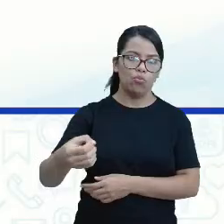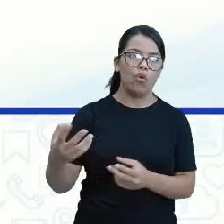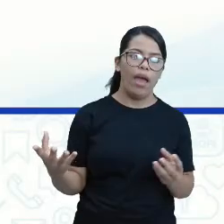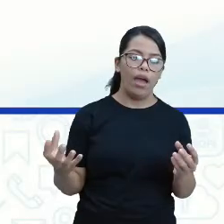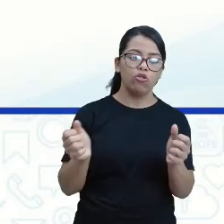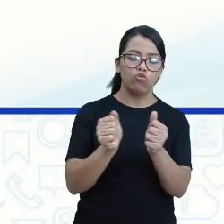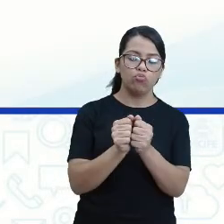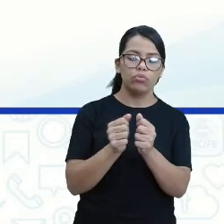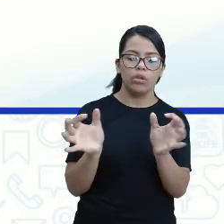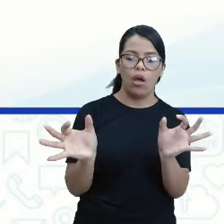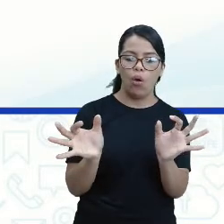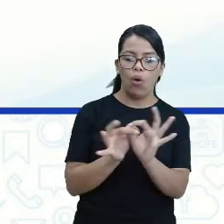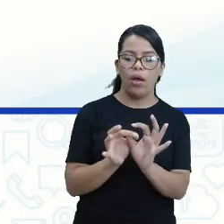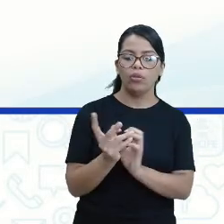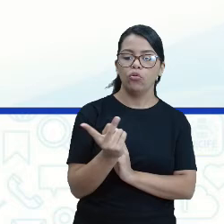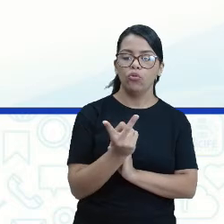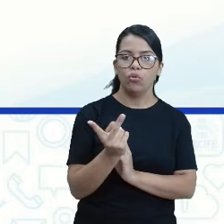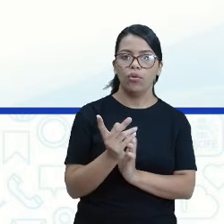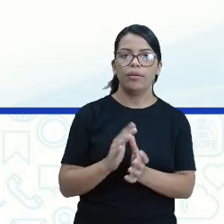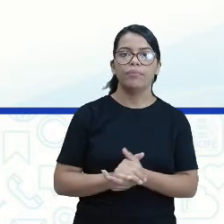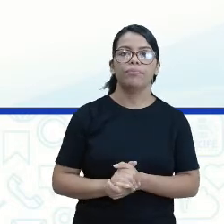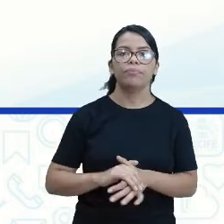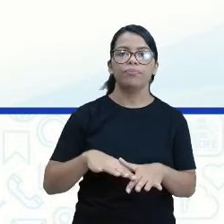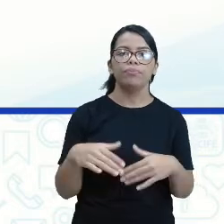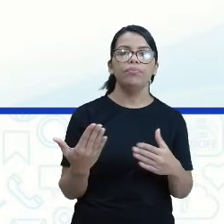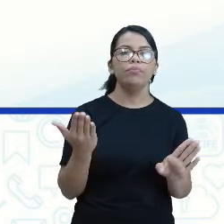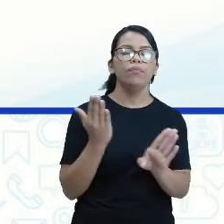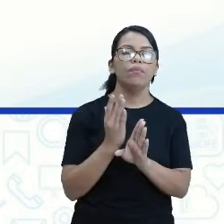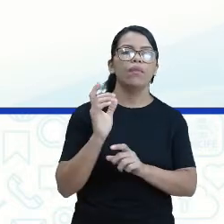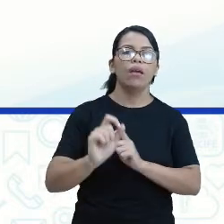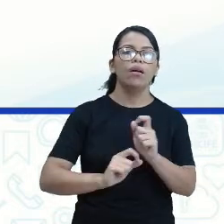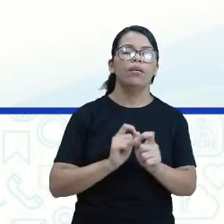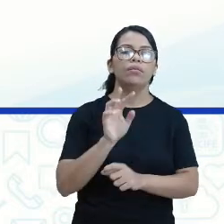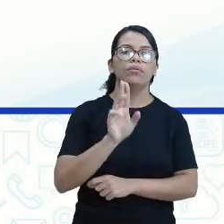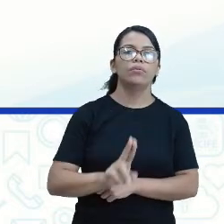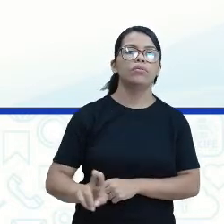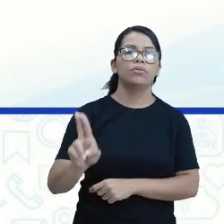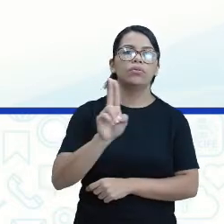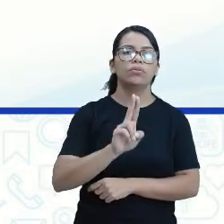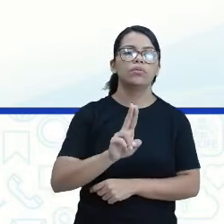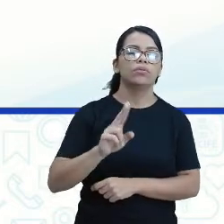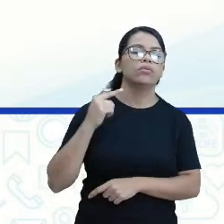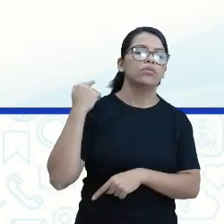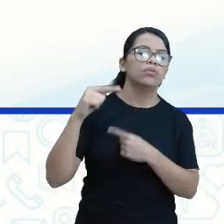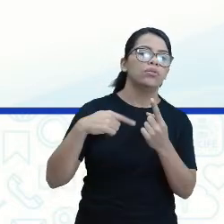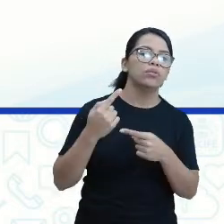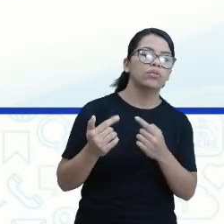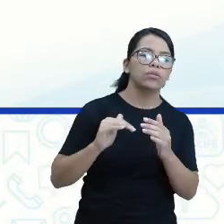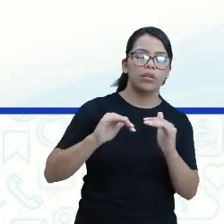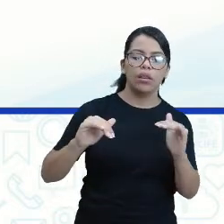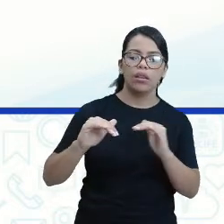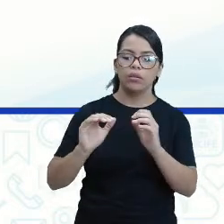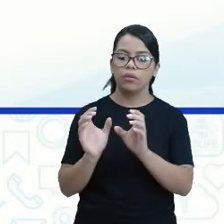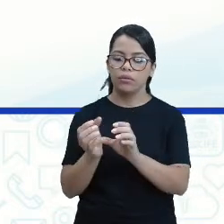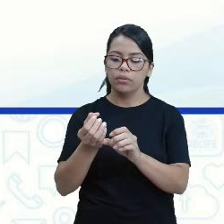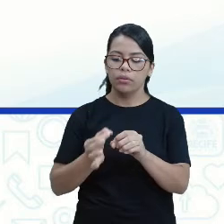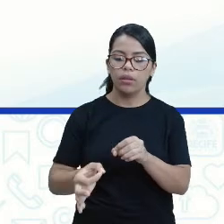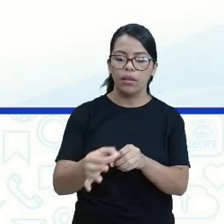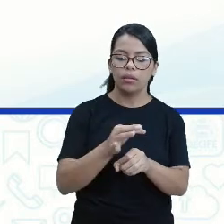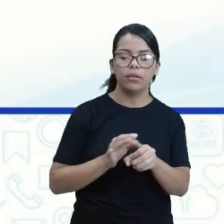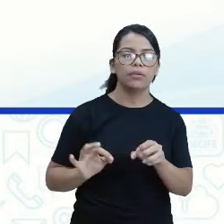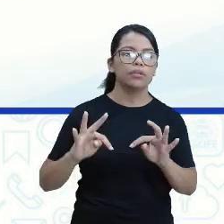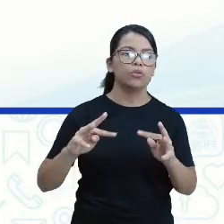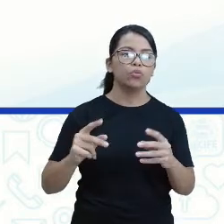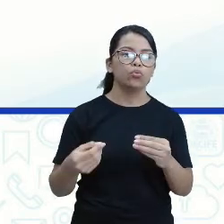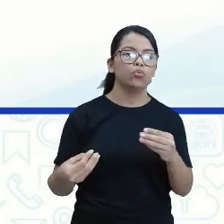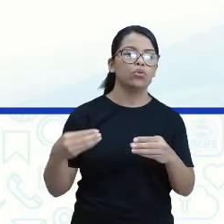ó, o que é que acontece, né? Descobriram que, através do conceito de gene, hereditariedade, divisão celular, tudo isso que faz parte